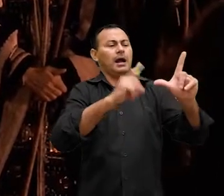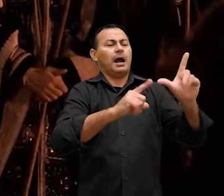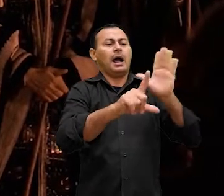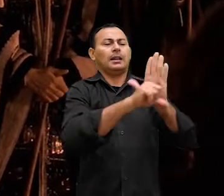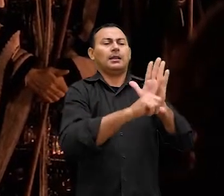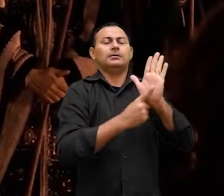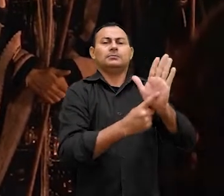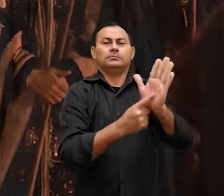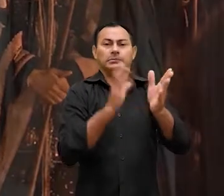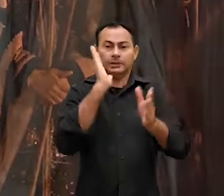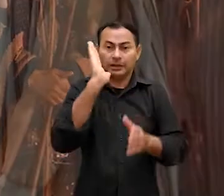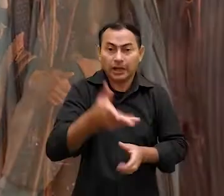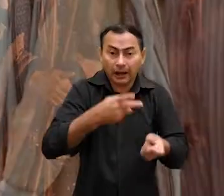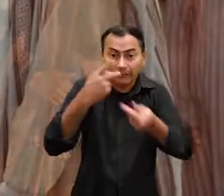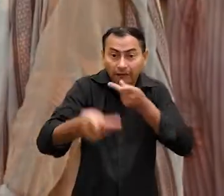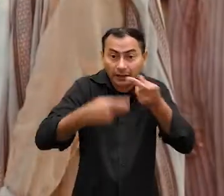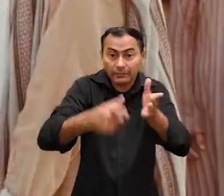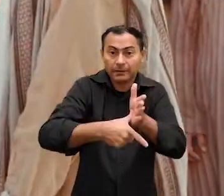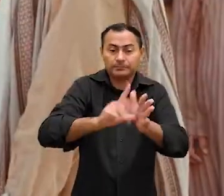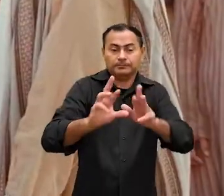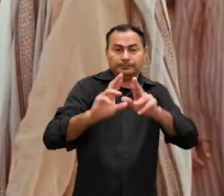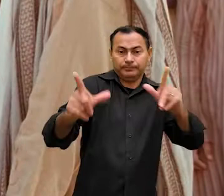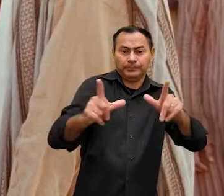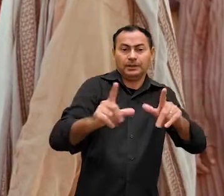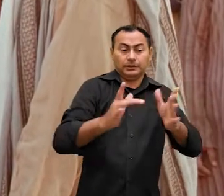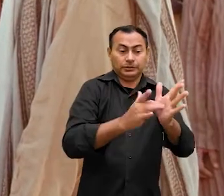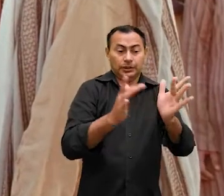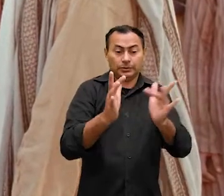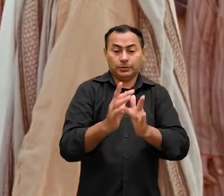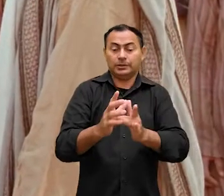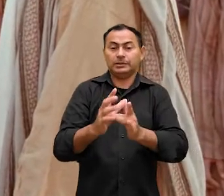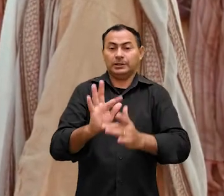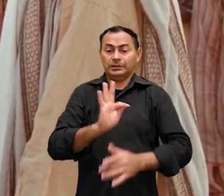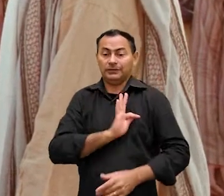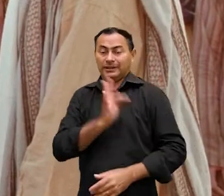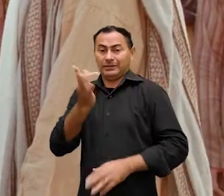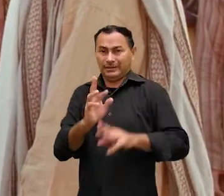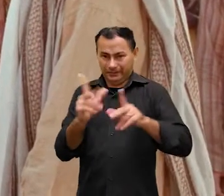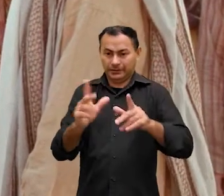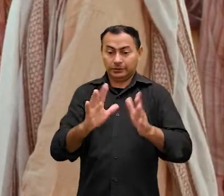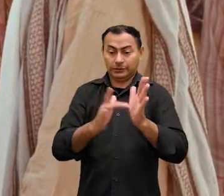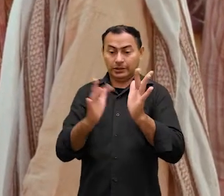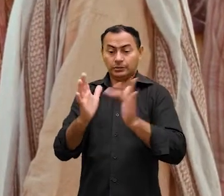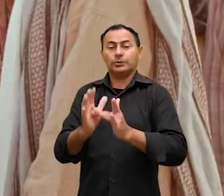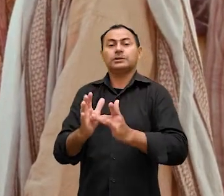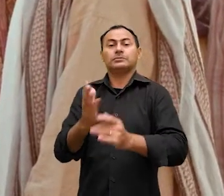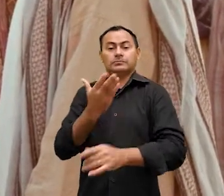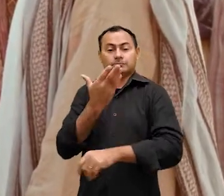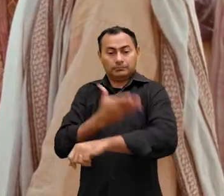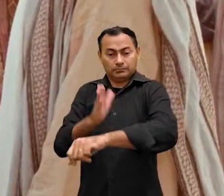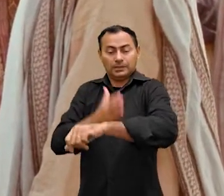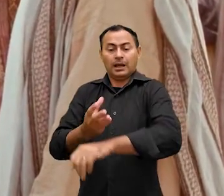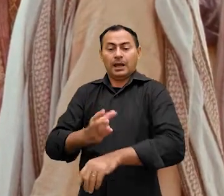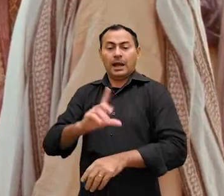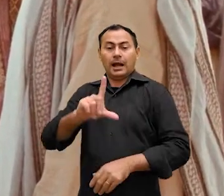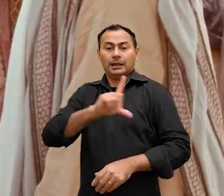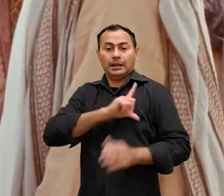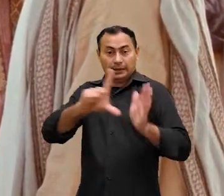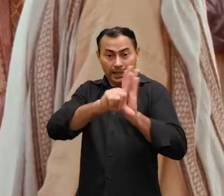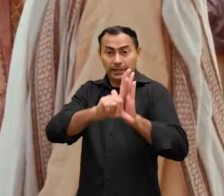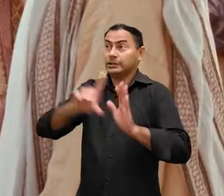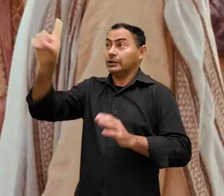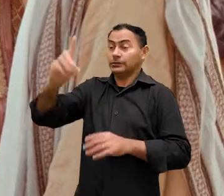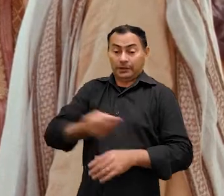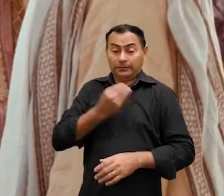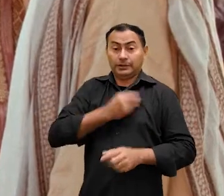lei. Como já dissemos antes, a diferença entre Jesus e os fariseus era que Jesus aplicava a lei de Deus na vida do